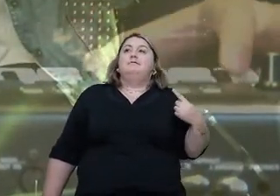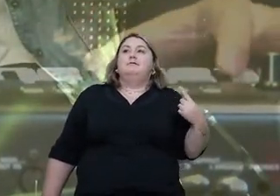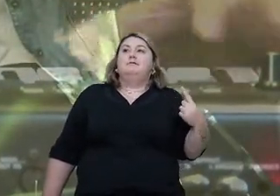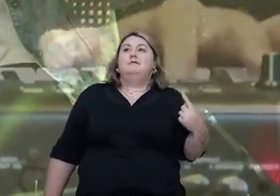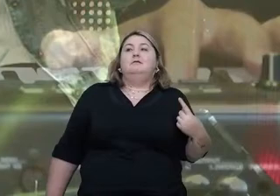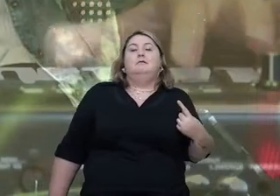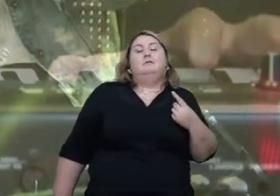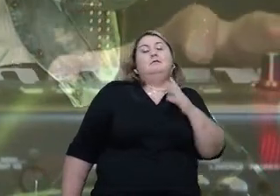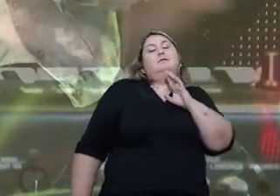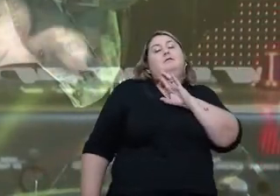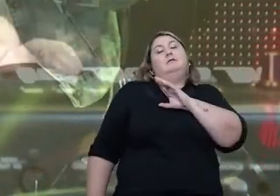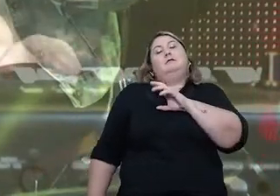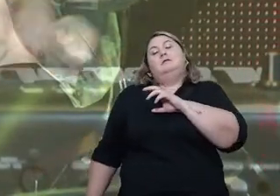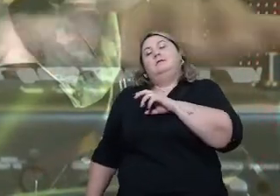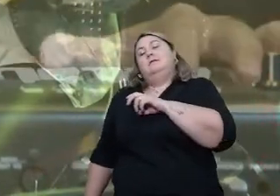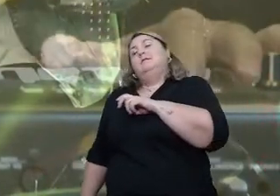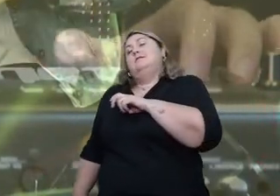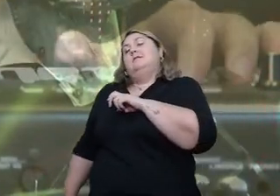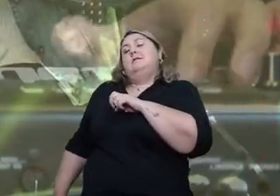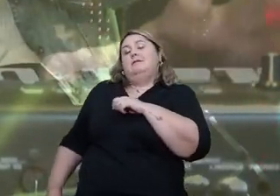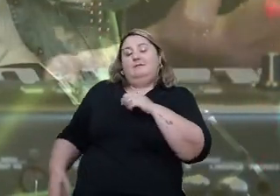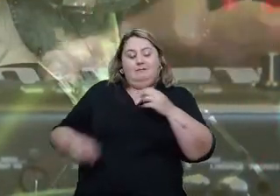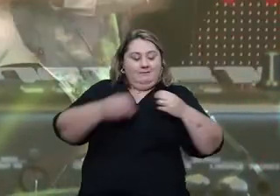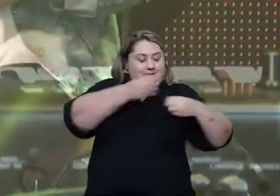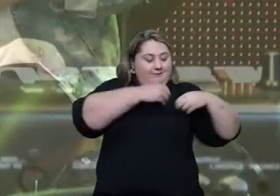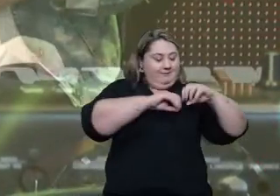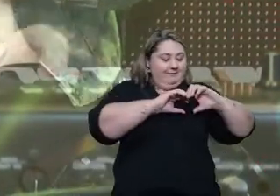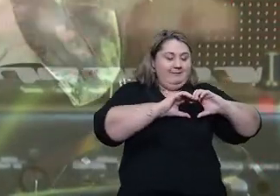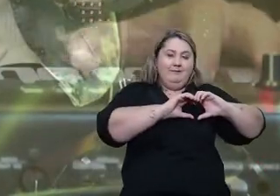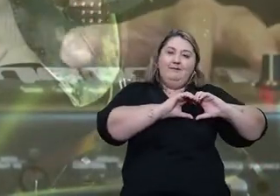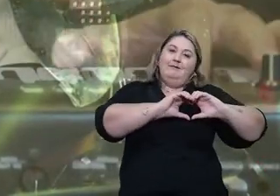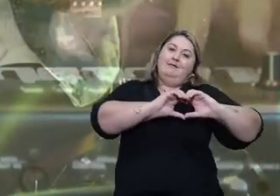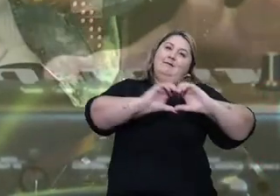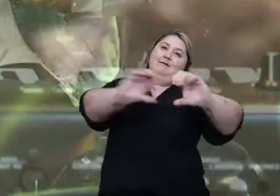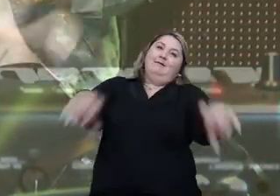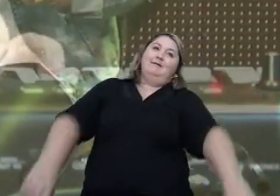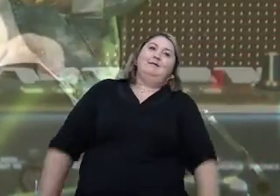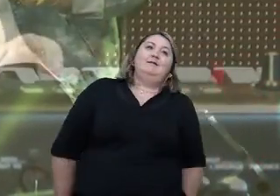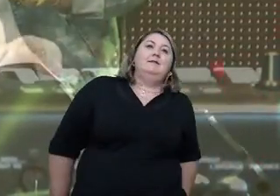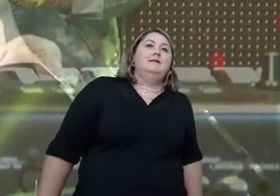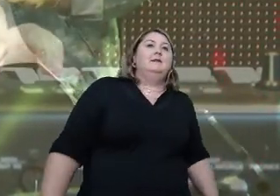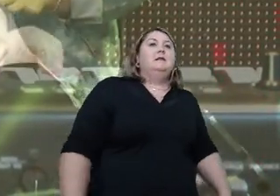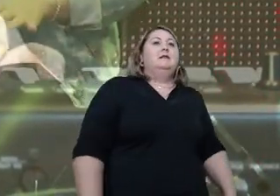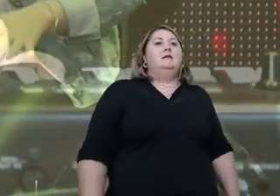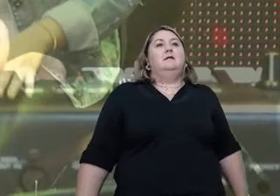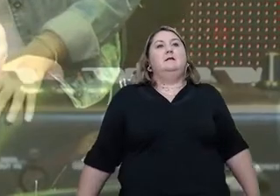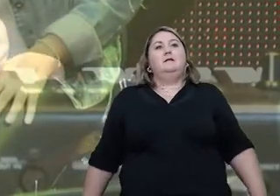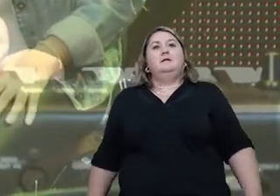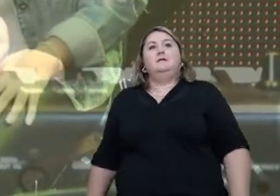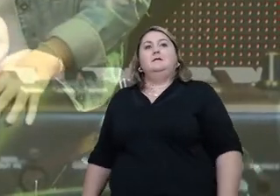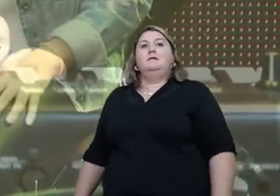solidão do amor para o meu coração.